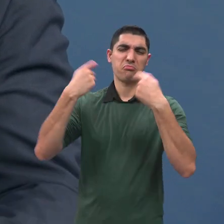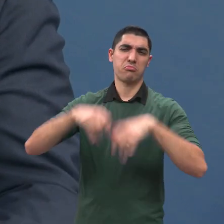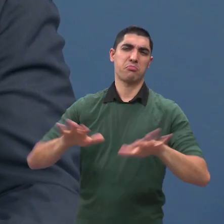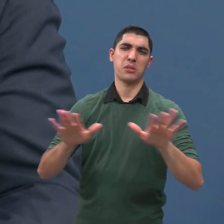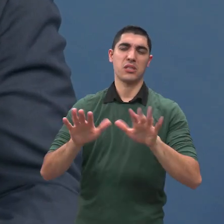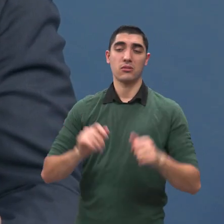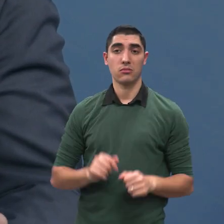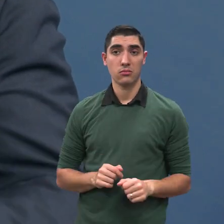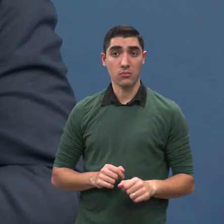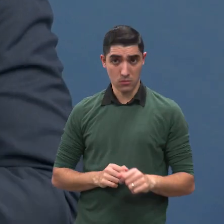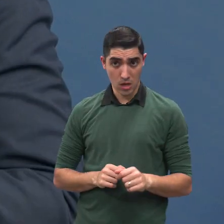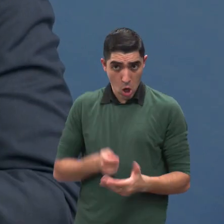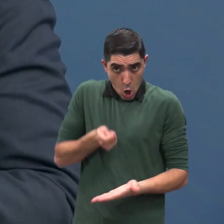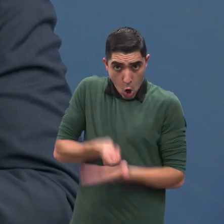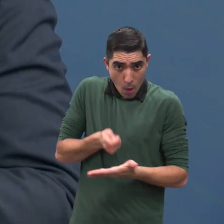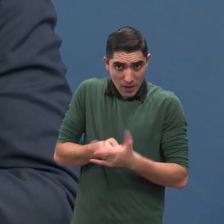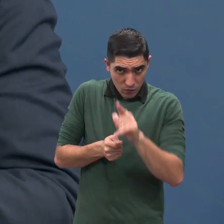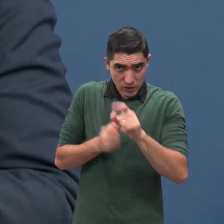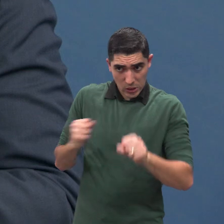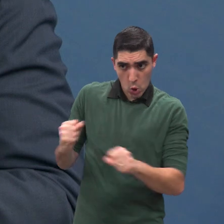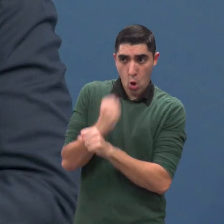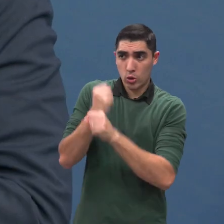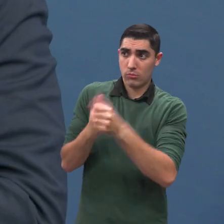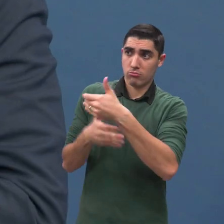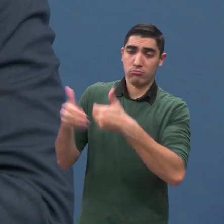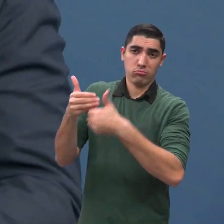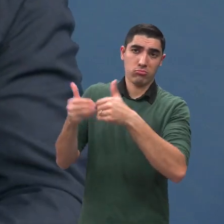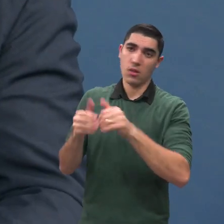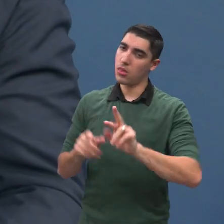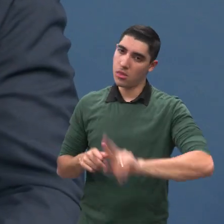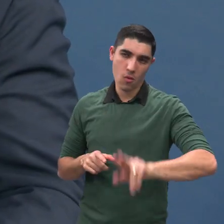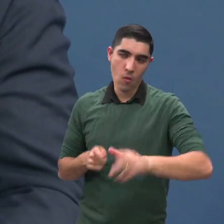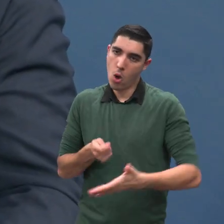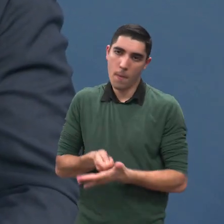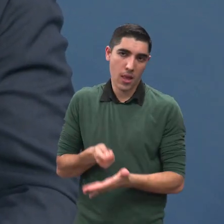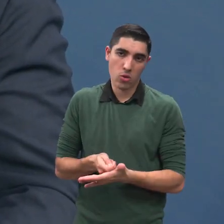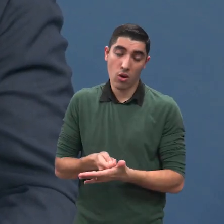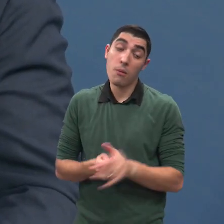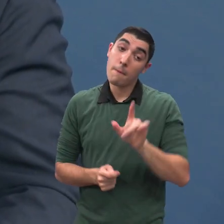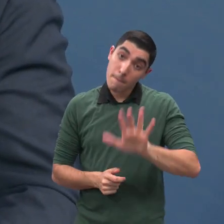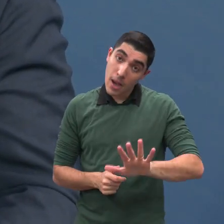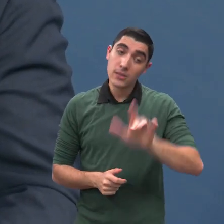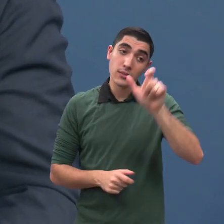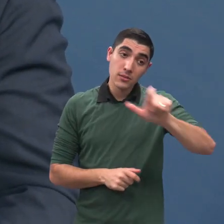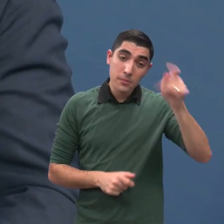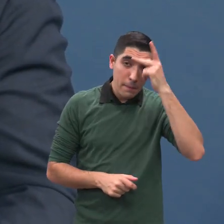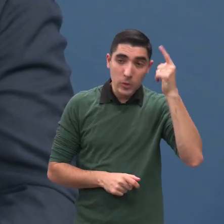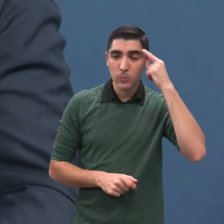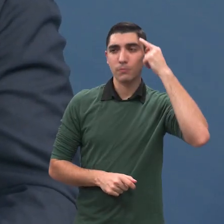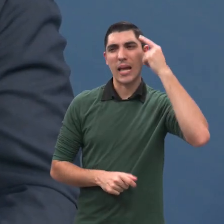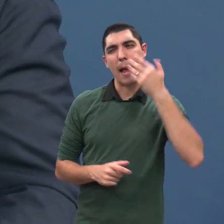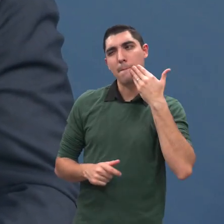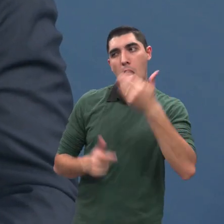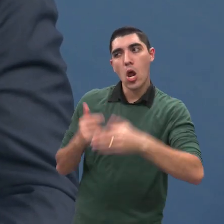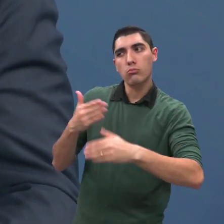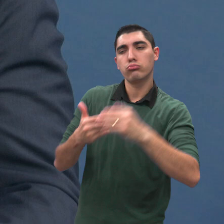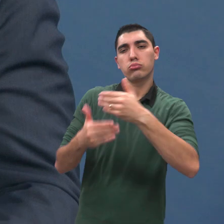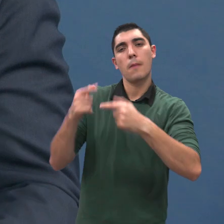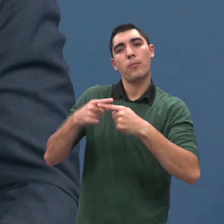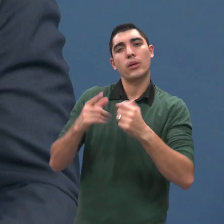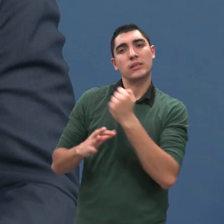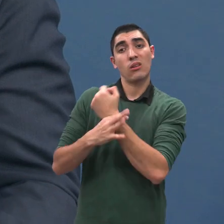porque, como eu falei, não é obrigatório você fazer muro e portão. As pessoas fazem por segurança. Então, mas se ela sentir que não precisa,